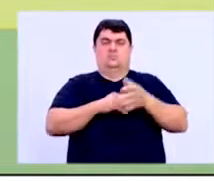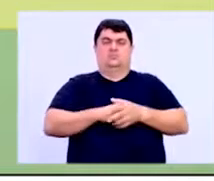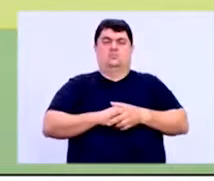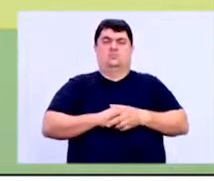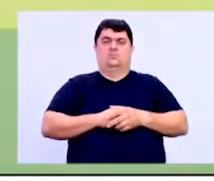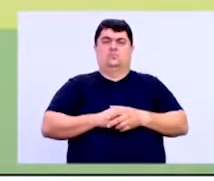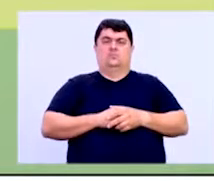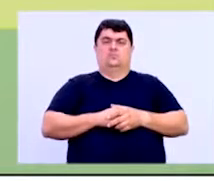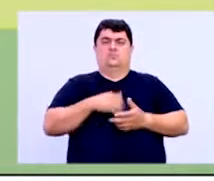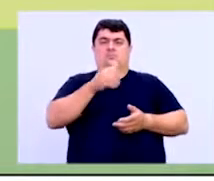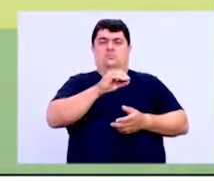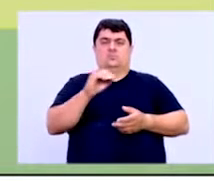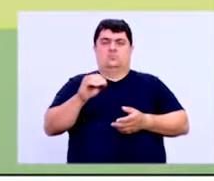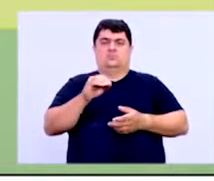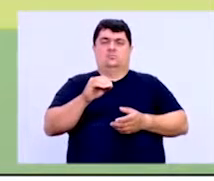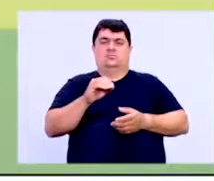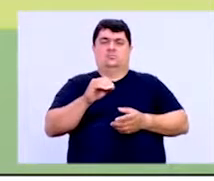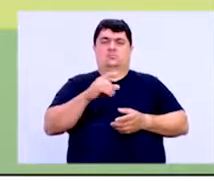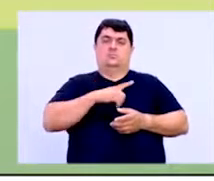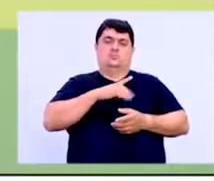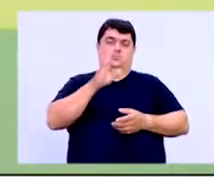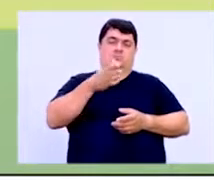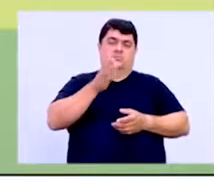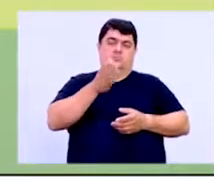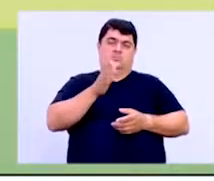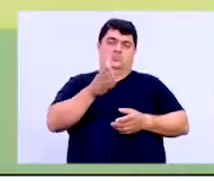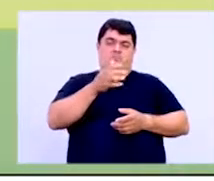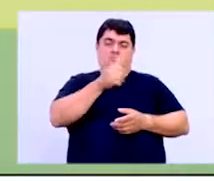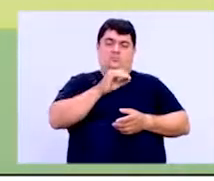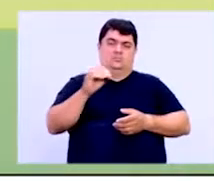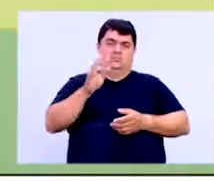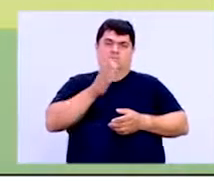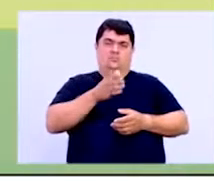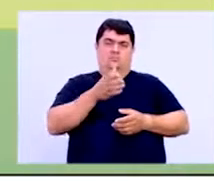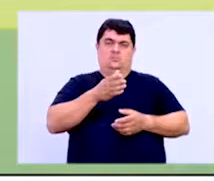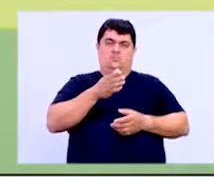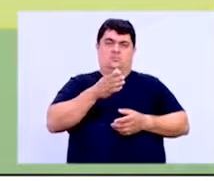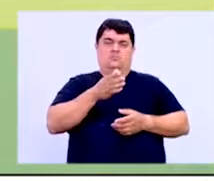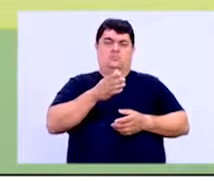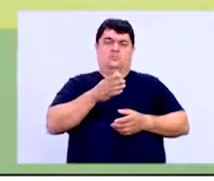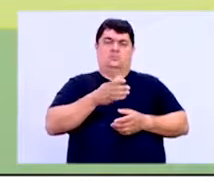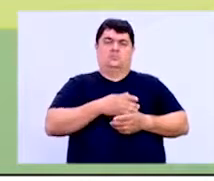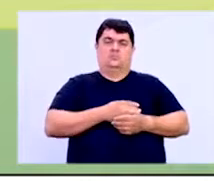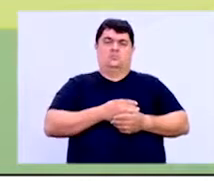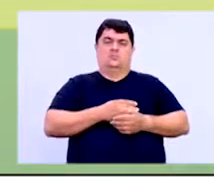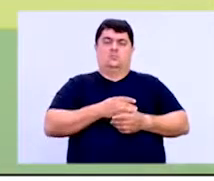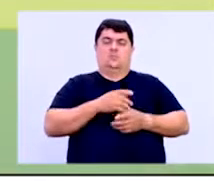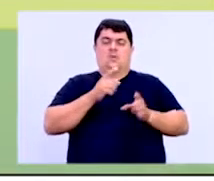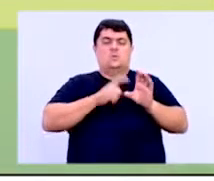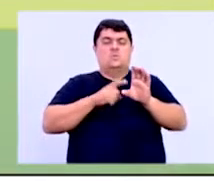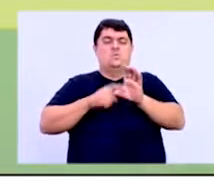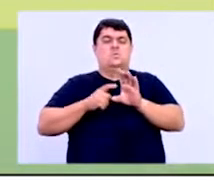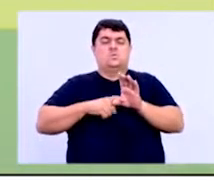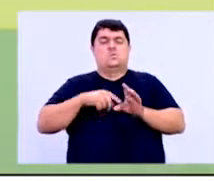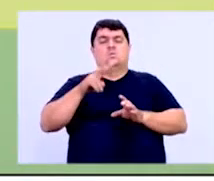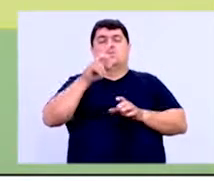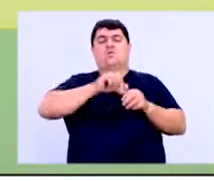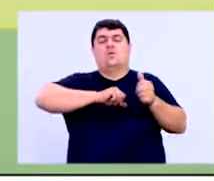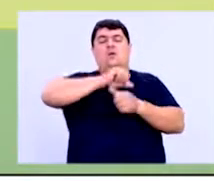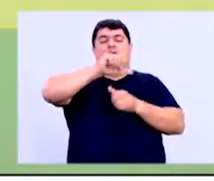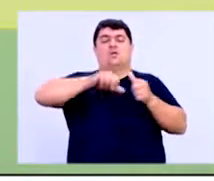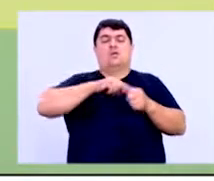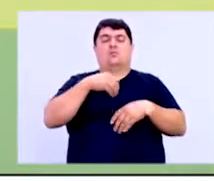Preço de venda está aqui, ó. 100. Qual é nossos custos e despesas variáveis? Custos e